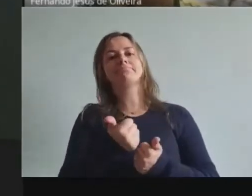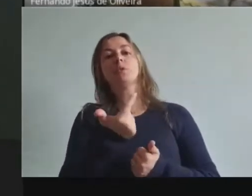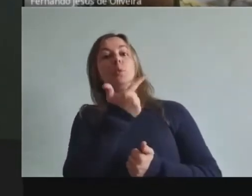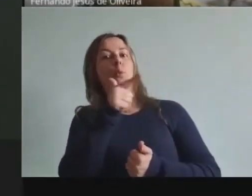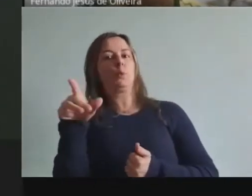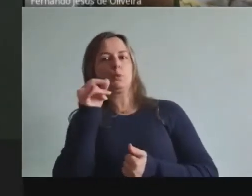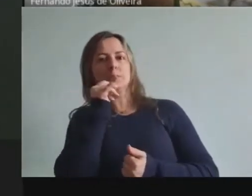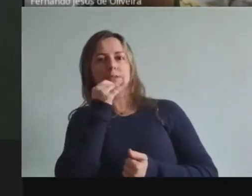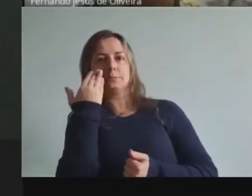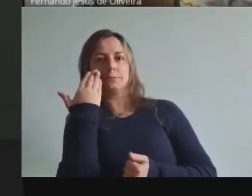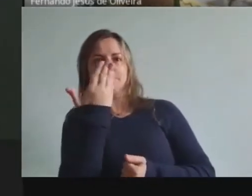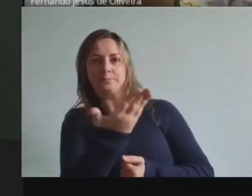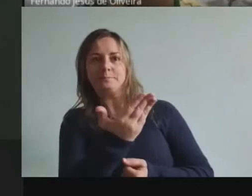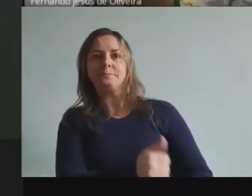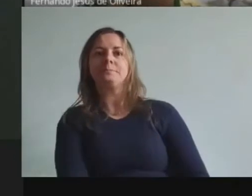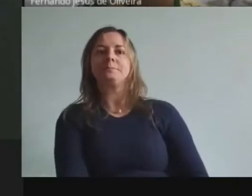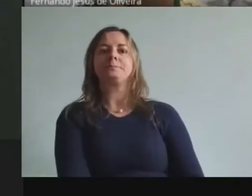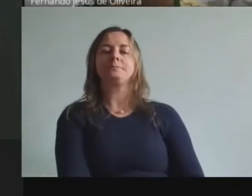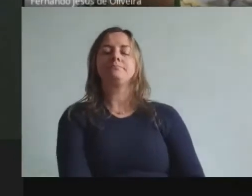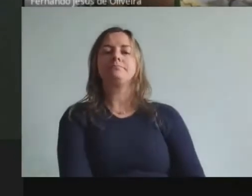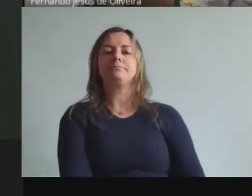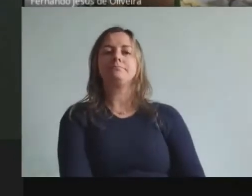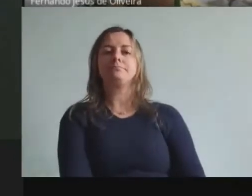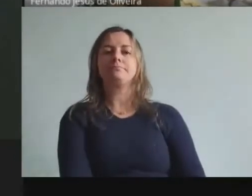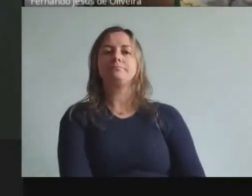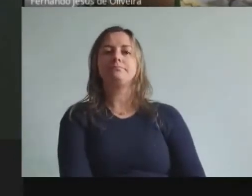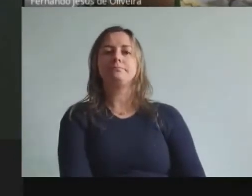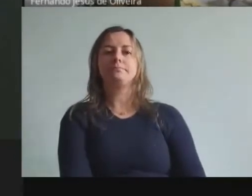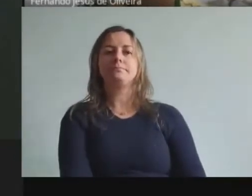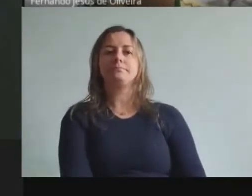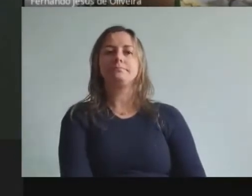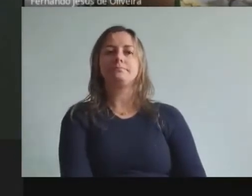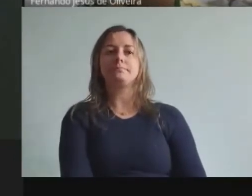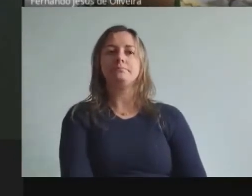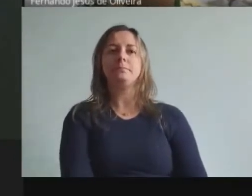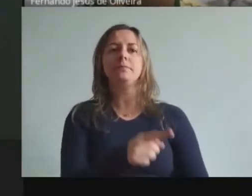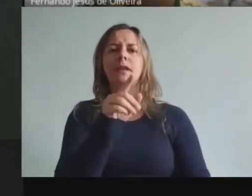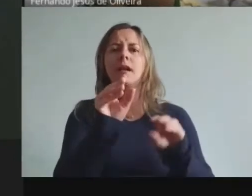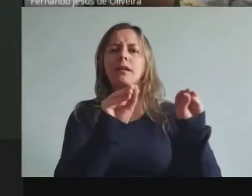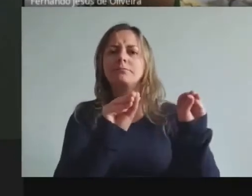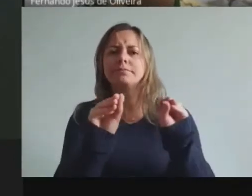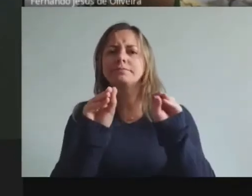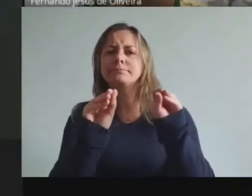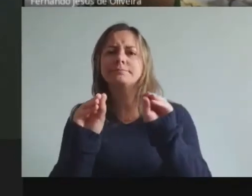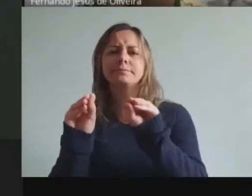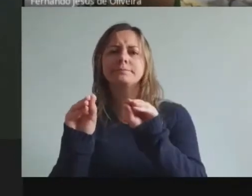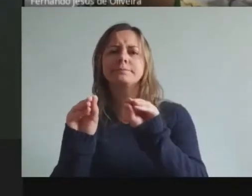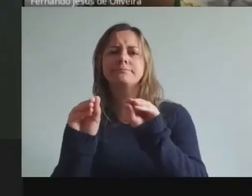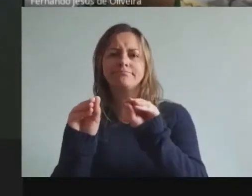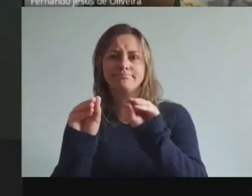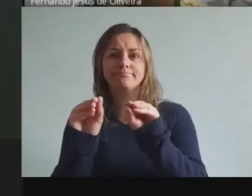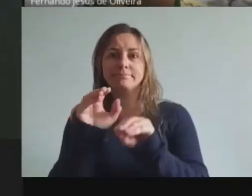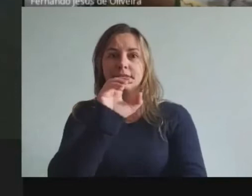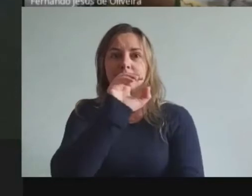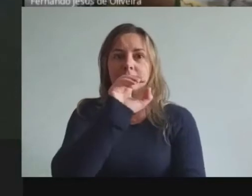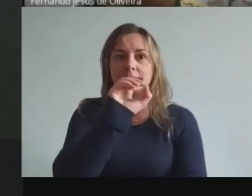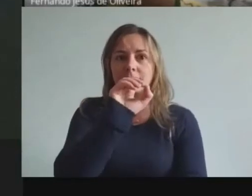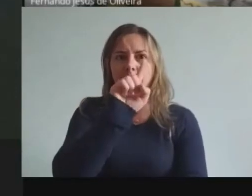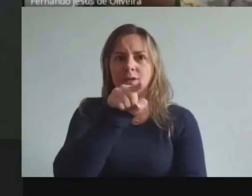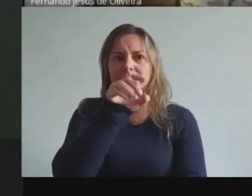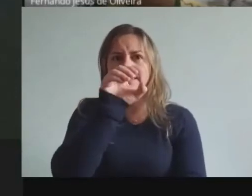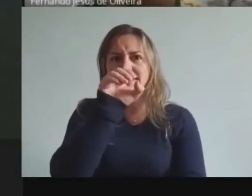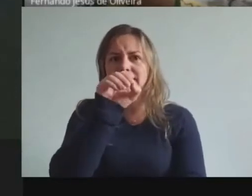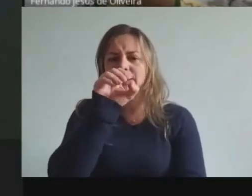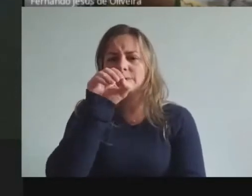vamos ver o outro aqui, ó. 0,089 vezes 10 a menos 9. Vou escrever em notação científica, vou andar a vírgula aqui, ó.